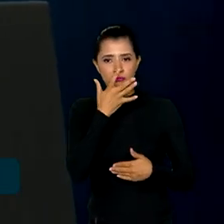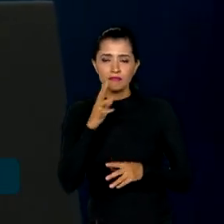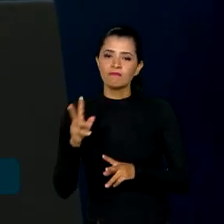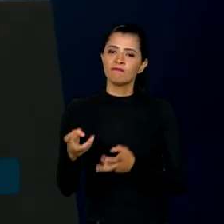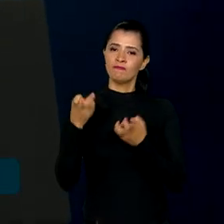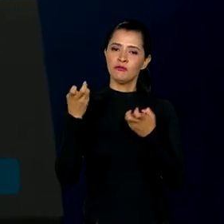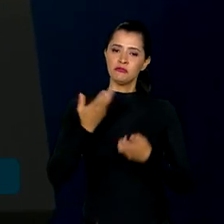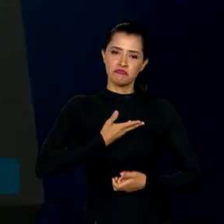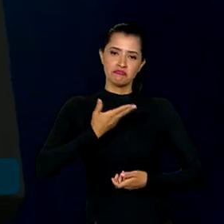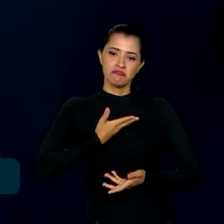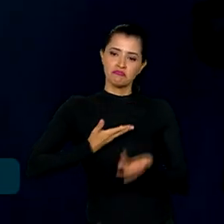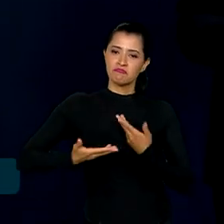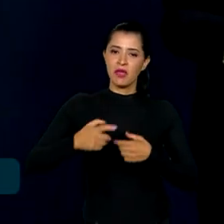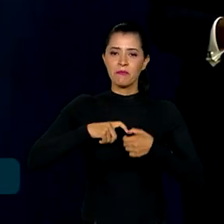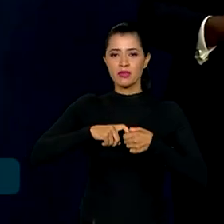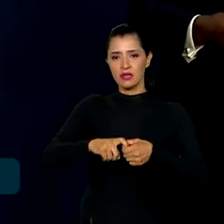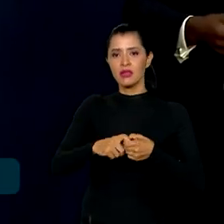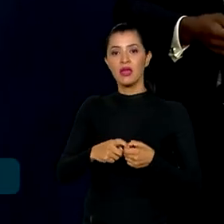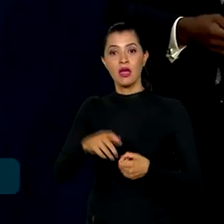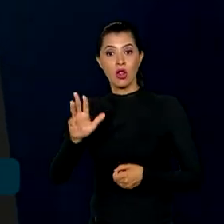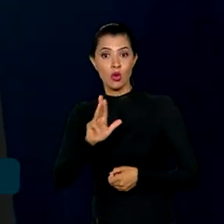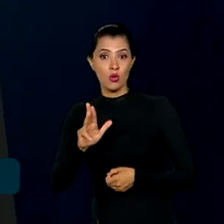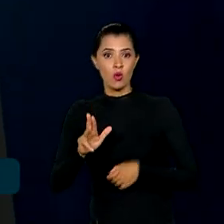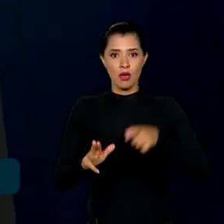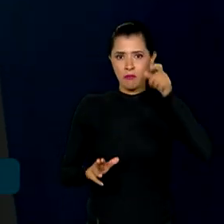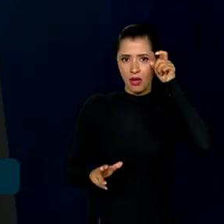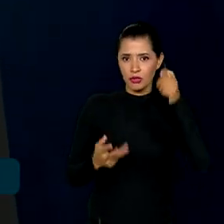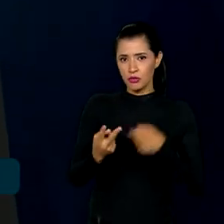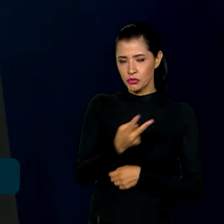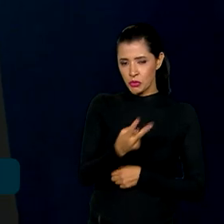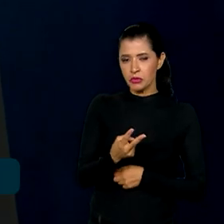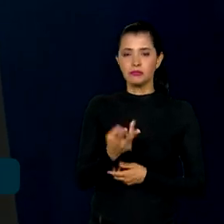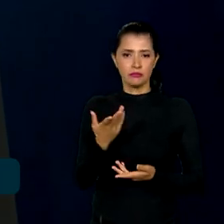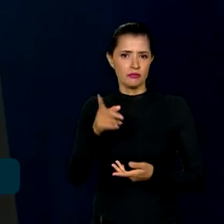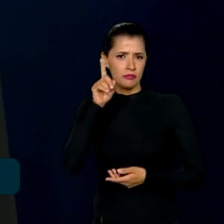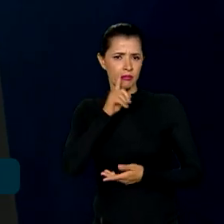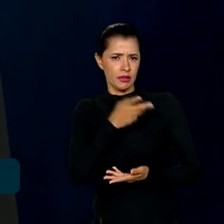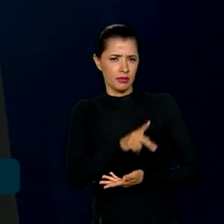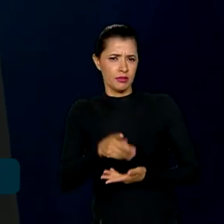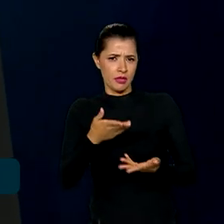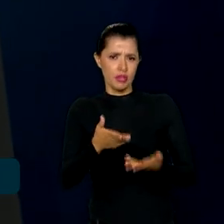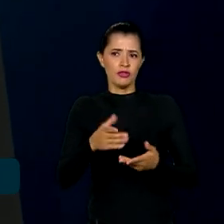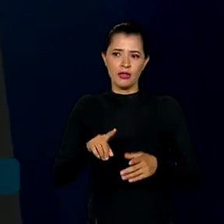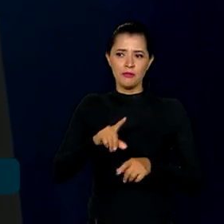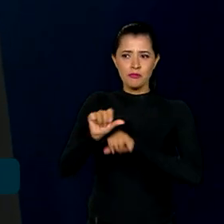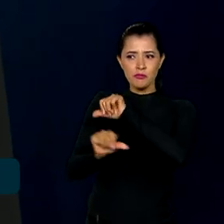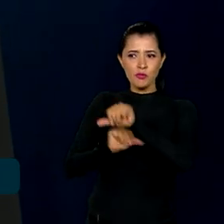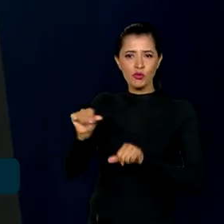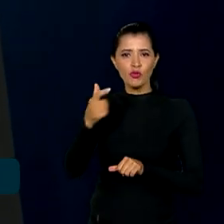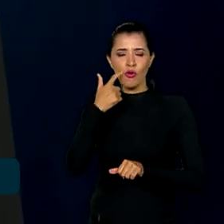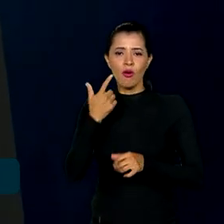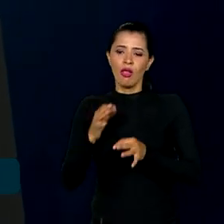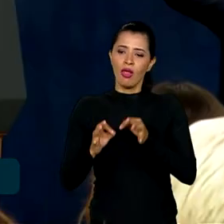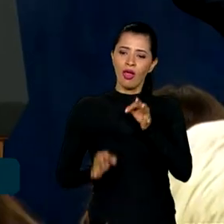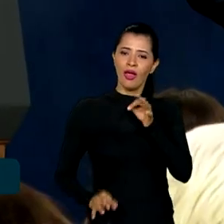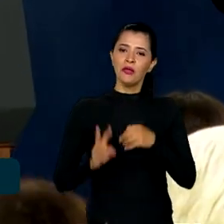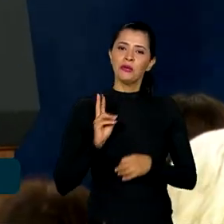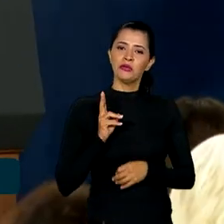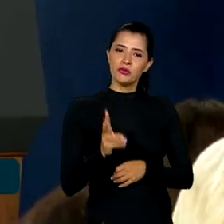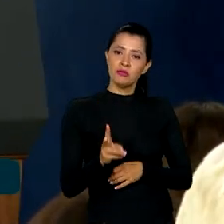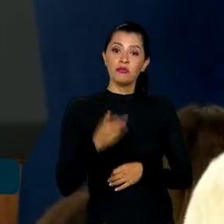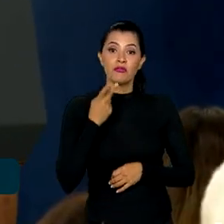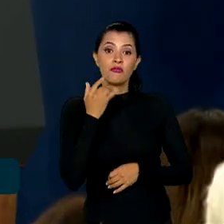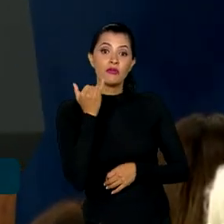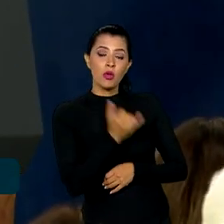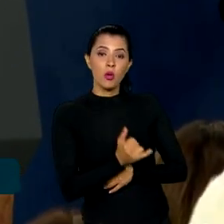mais que amistosa parceria entre Lula e Biden. O presidente americano foi, aliás, quem quebrou o protocolo e esticou o assunto. Biden